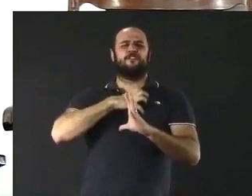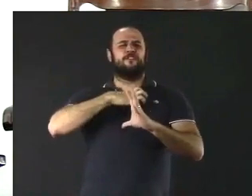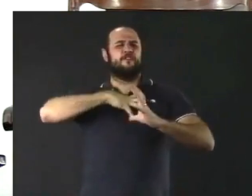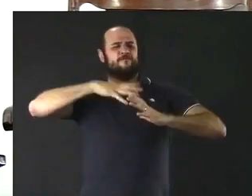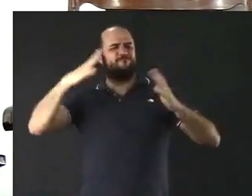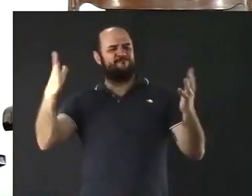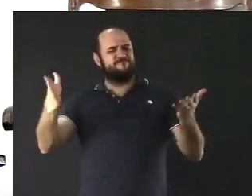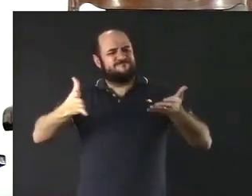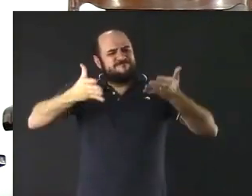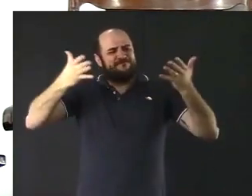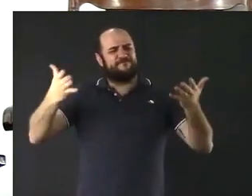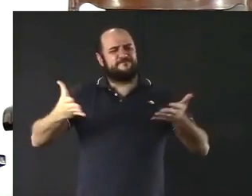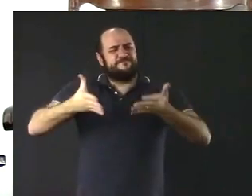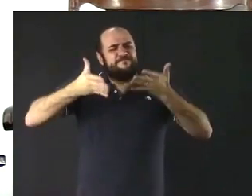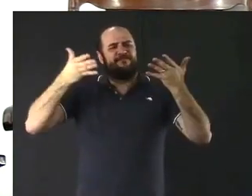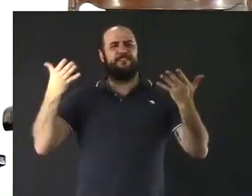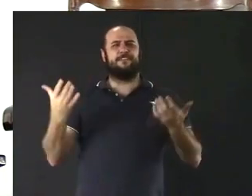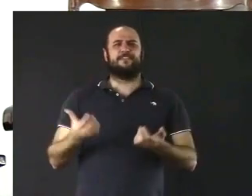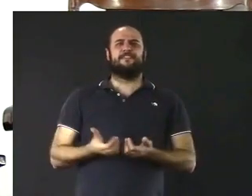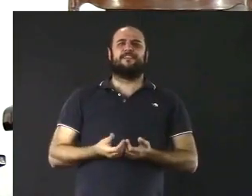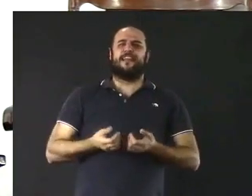leve,